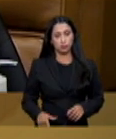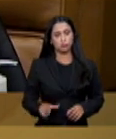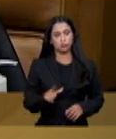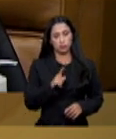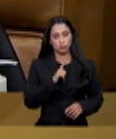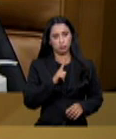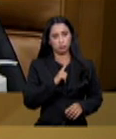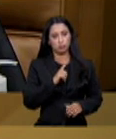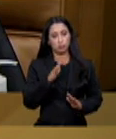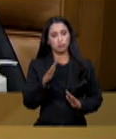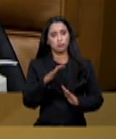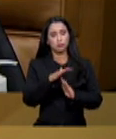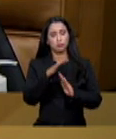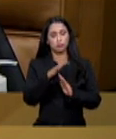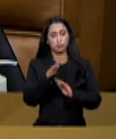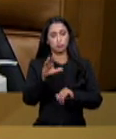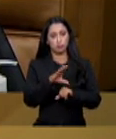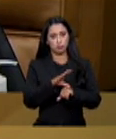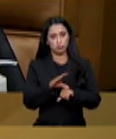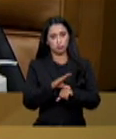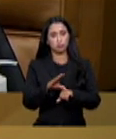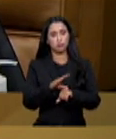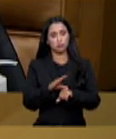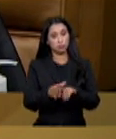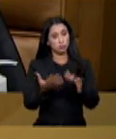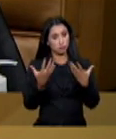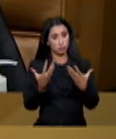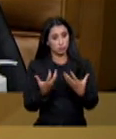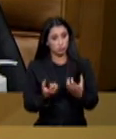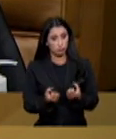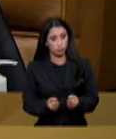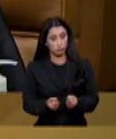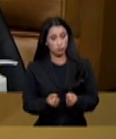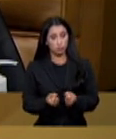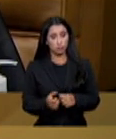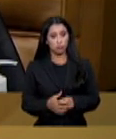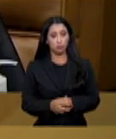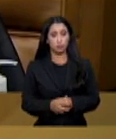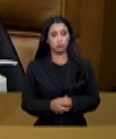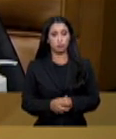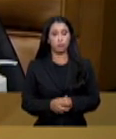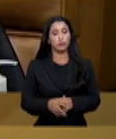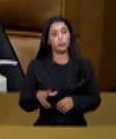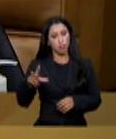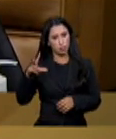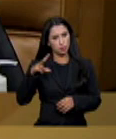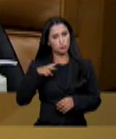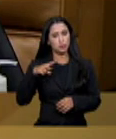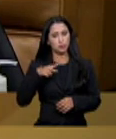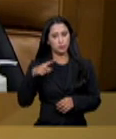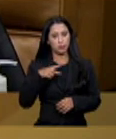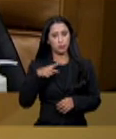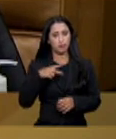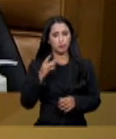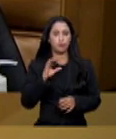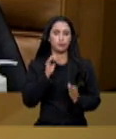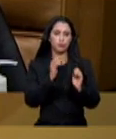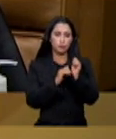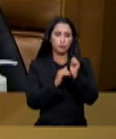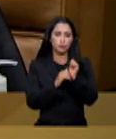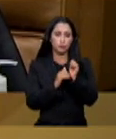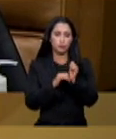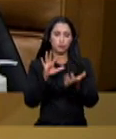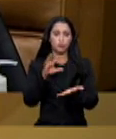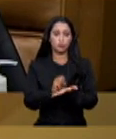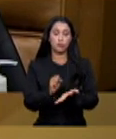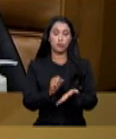mitigam, no limite constitucionalmente admissível, o princípio da privacidade. E por isso também entendo que a